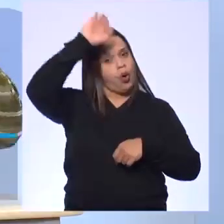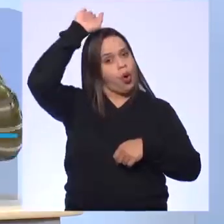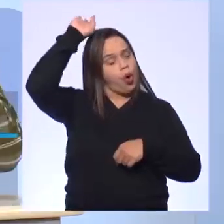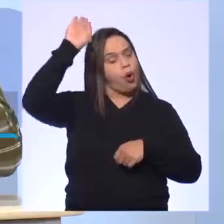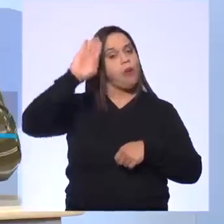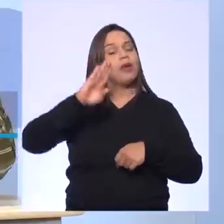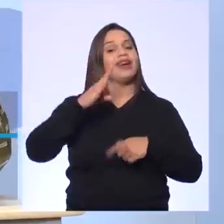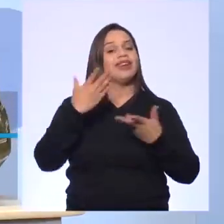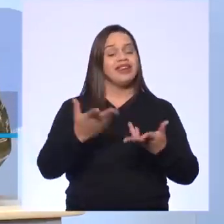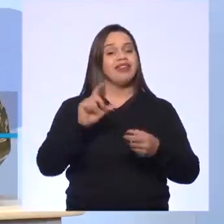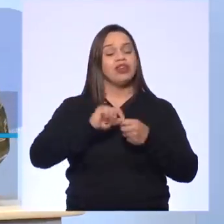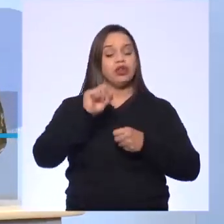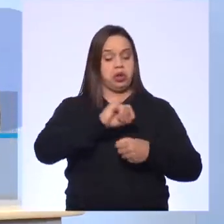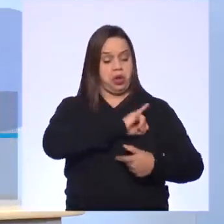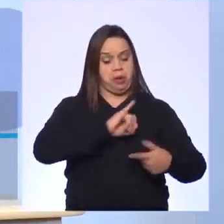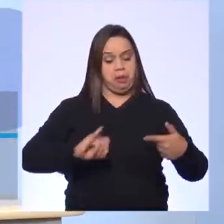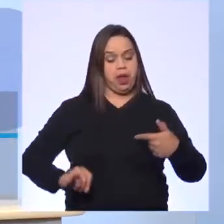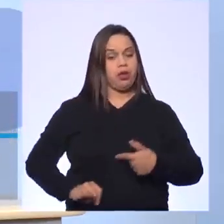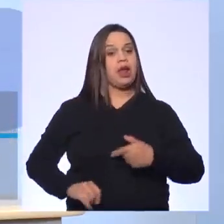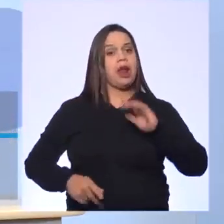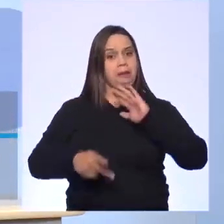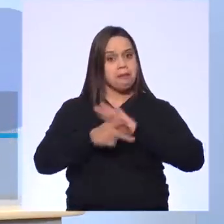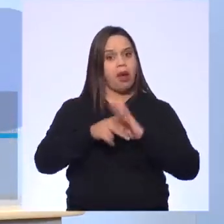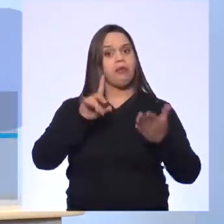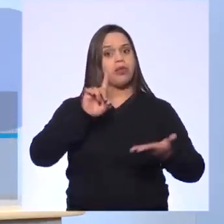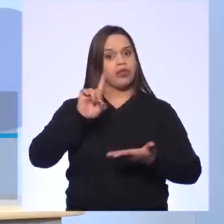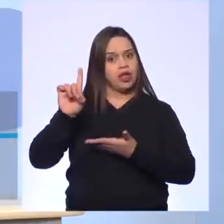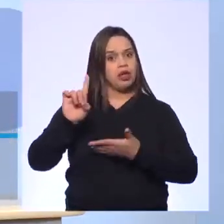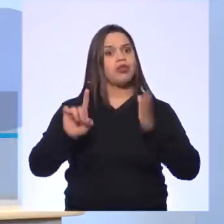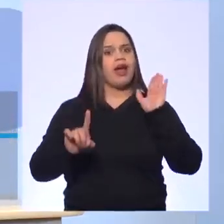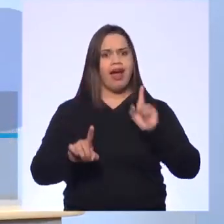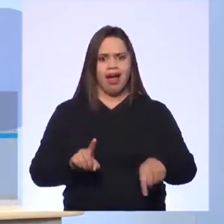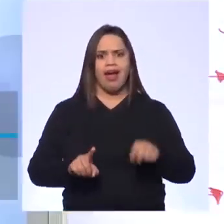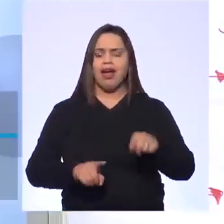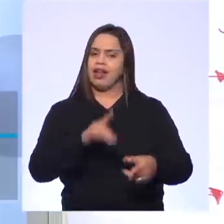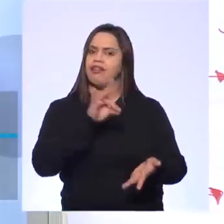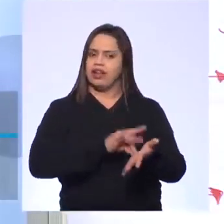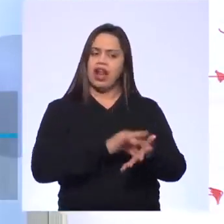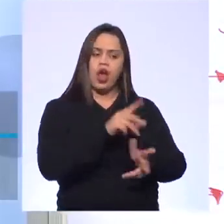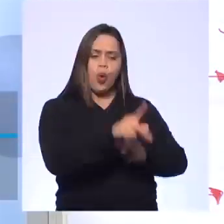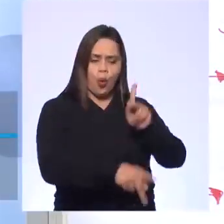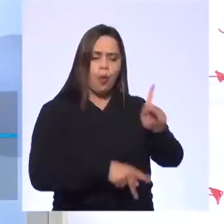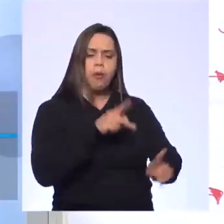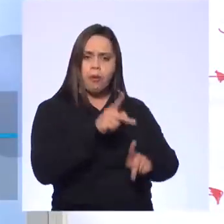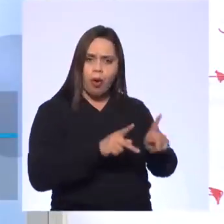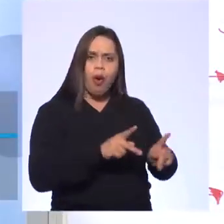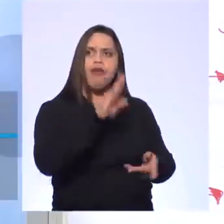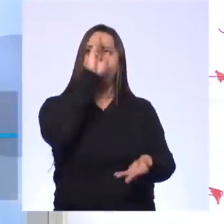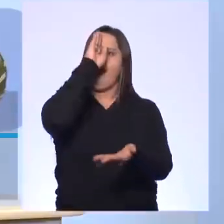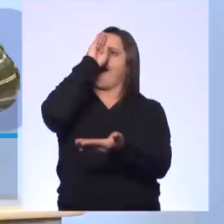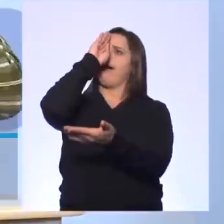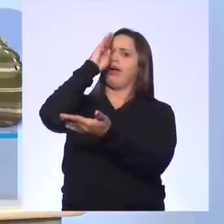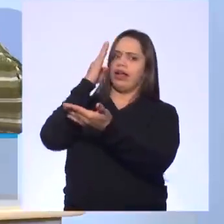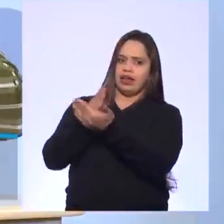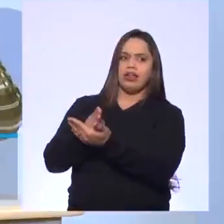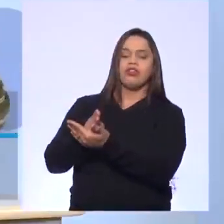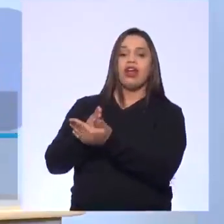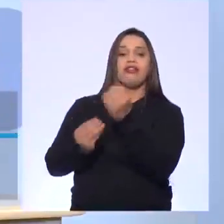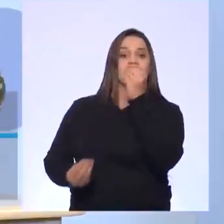um ser divino, era real mesmo. Eles acreditavam e eles criavam